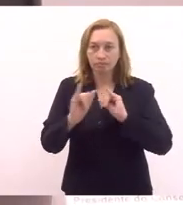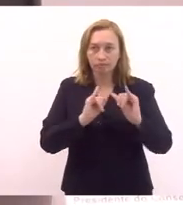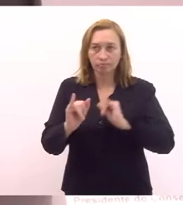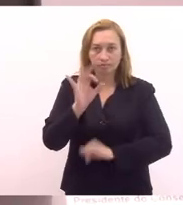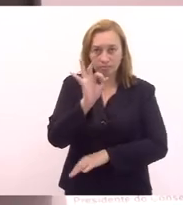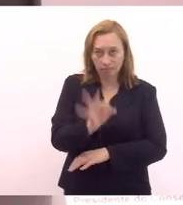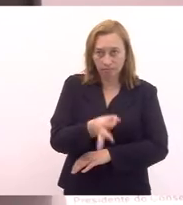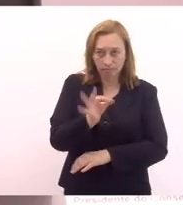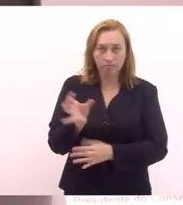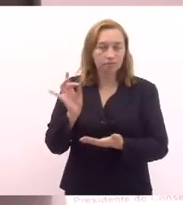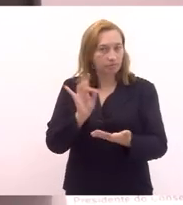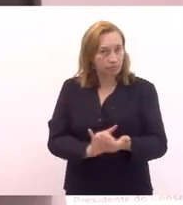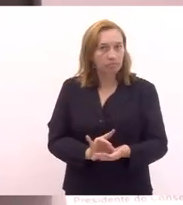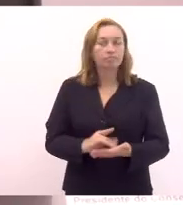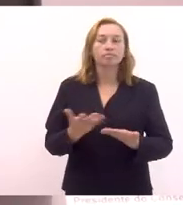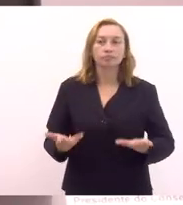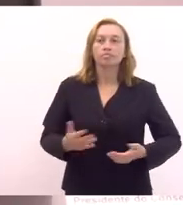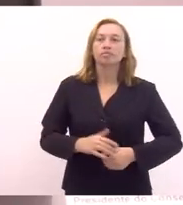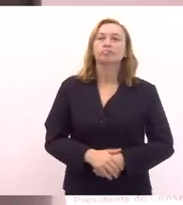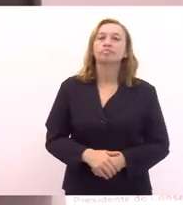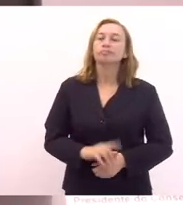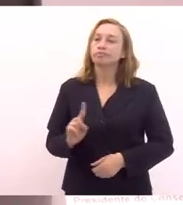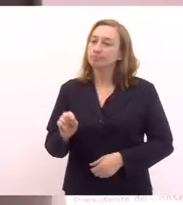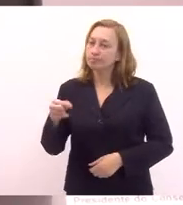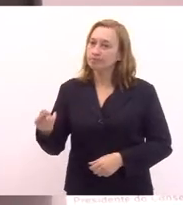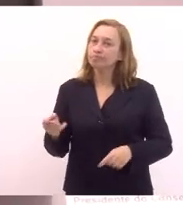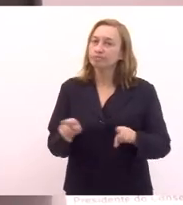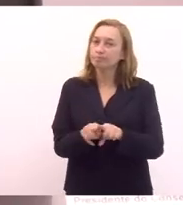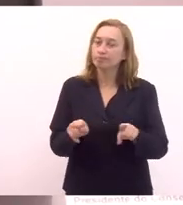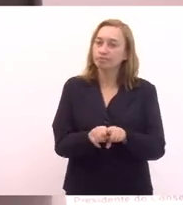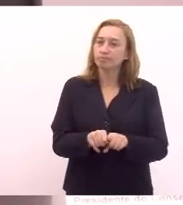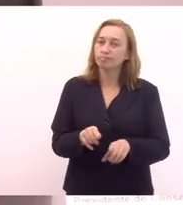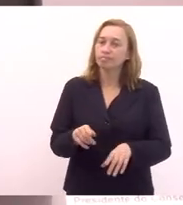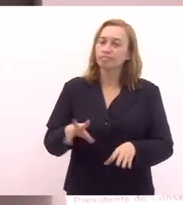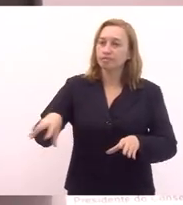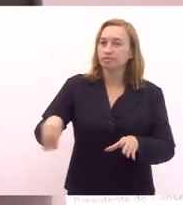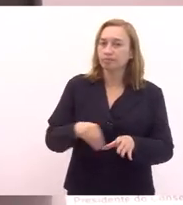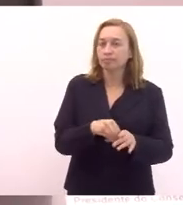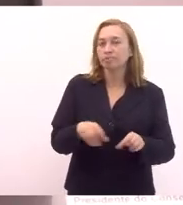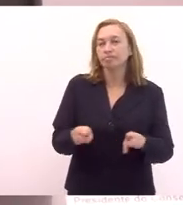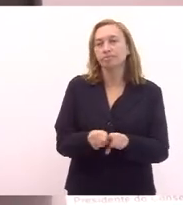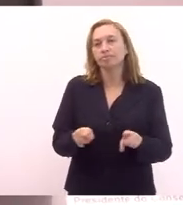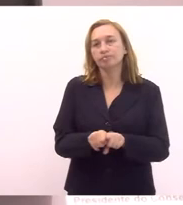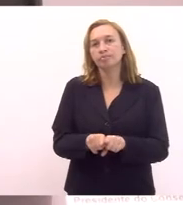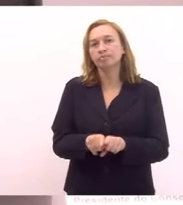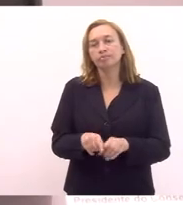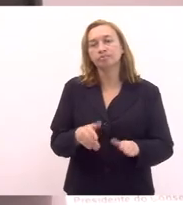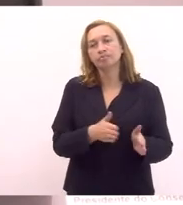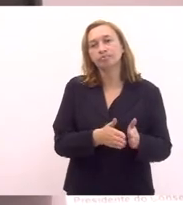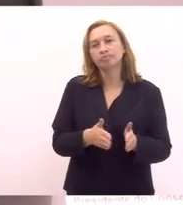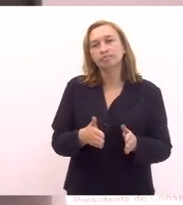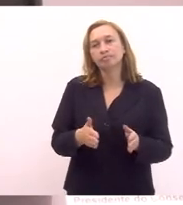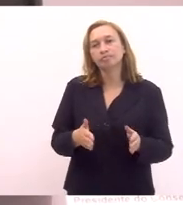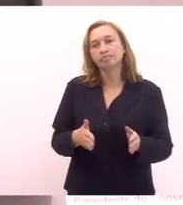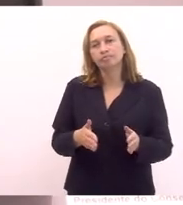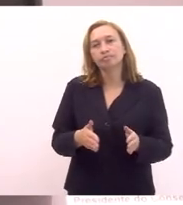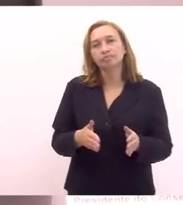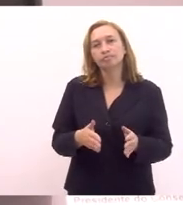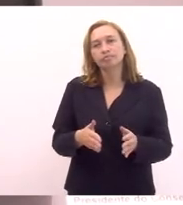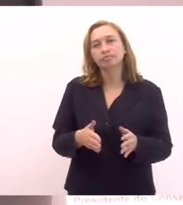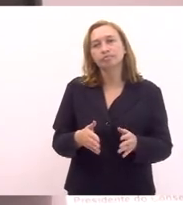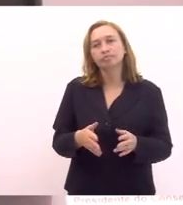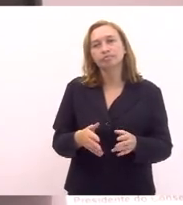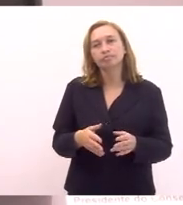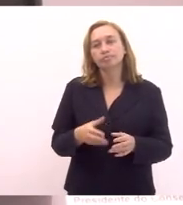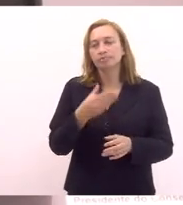sendo o real que deveria ser e uma outra coisa que eu gostaria que incluísse aí nesse processo é a